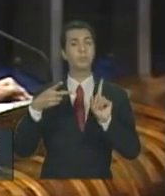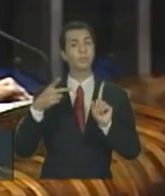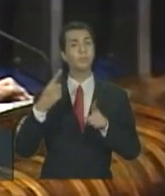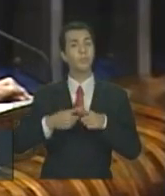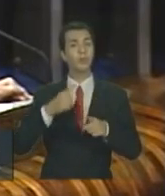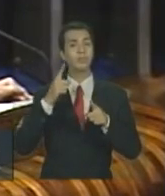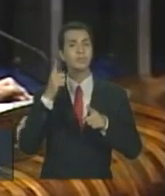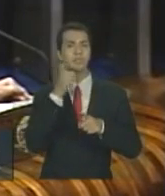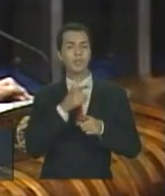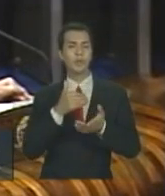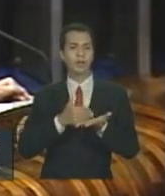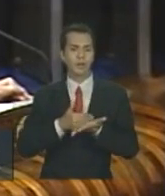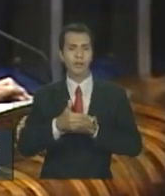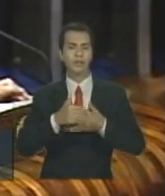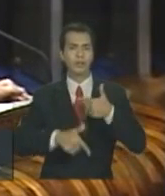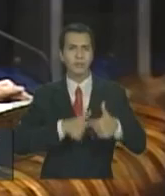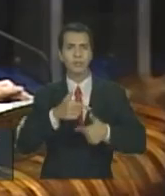que